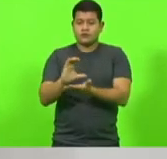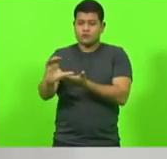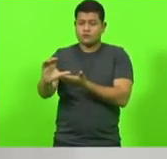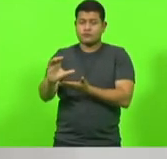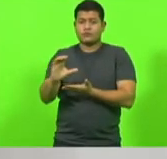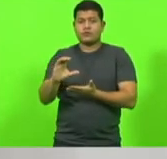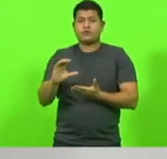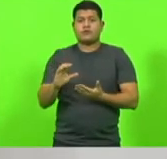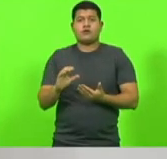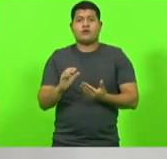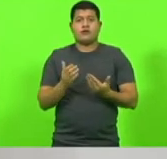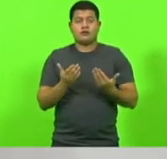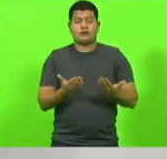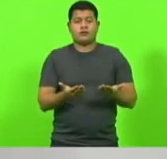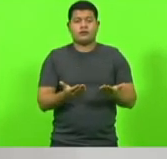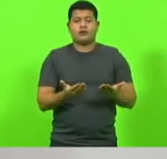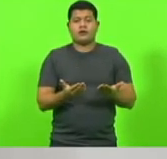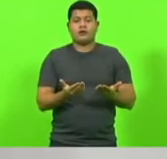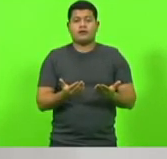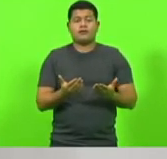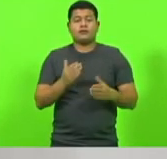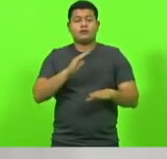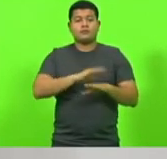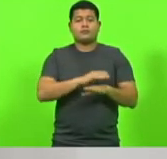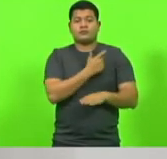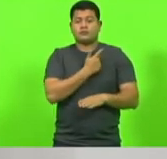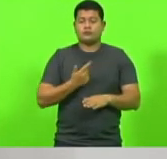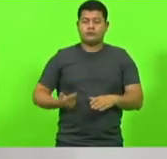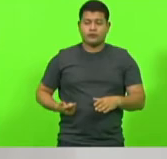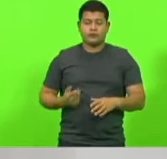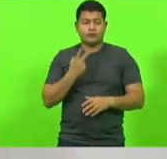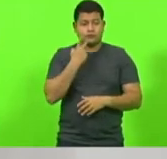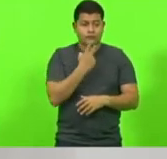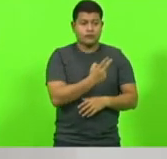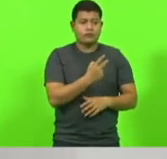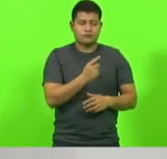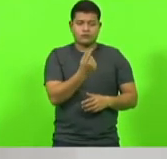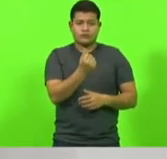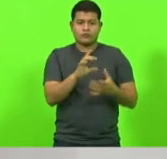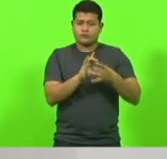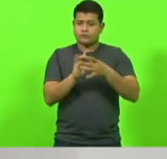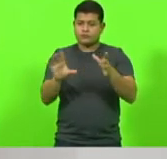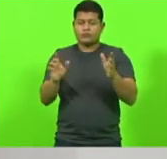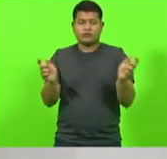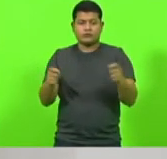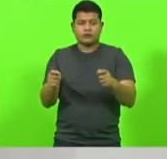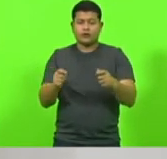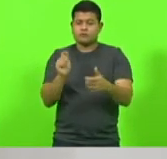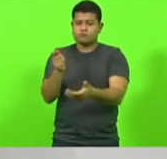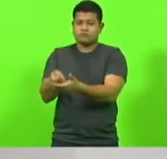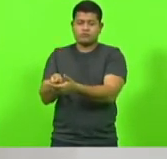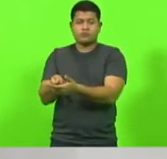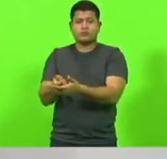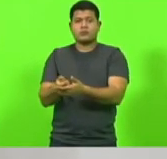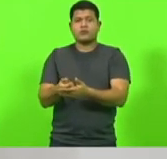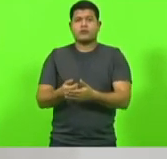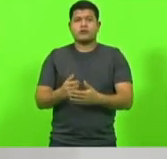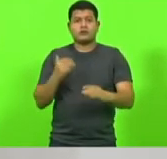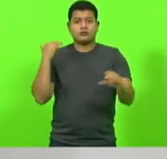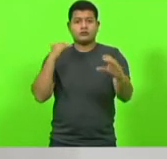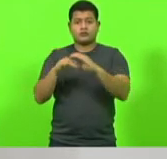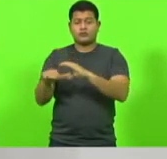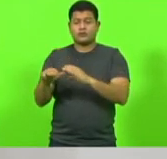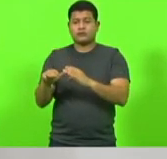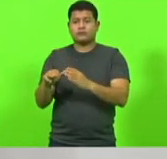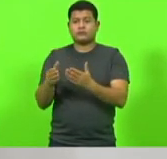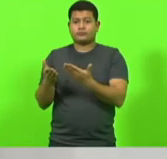emenda impositiva que já foi encaminhada, já foi depositada na conta